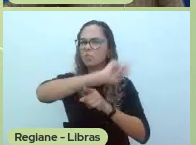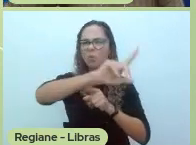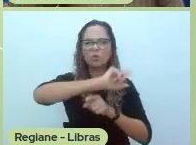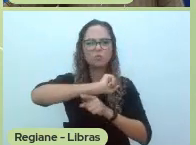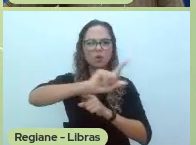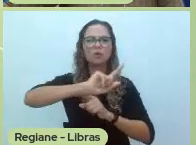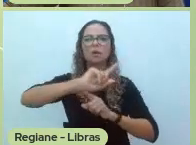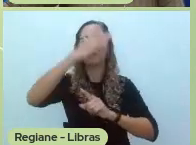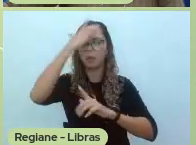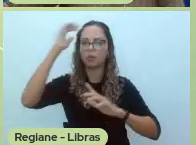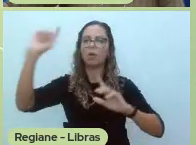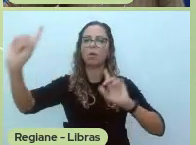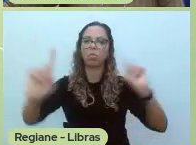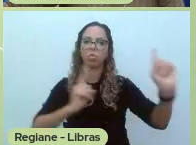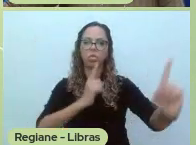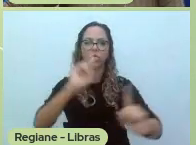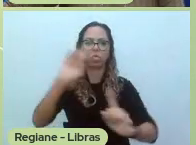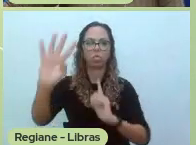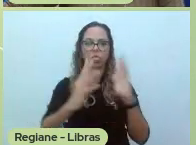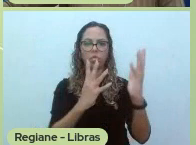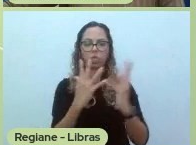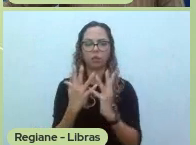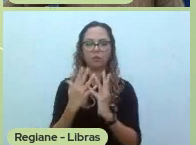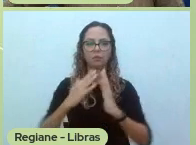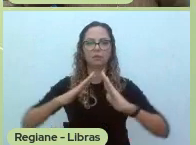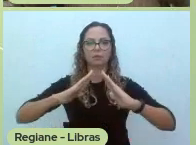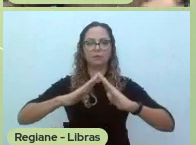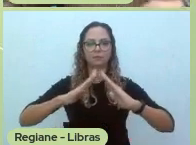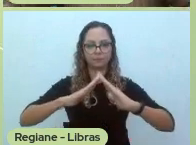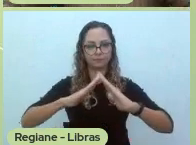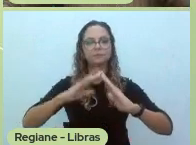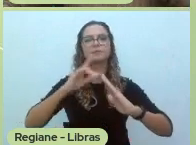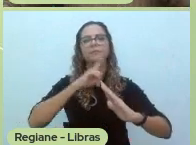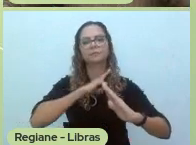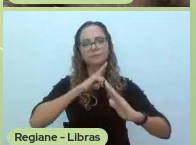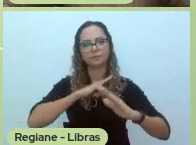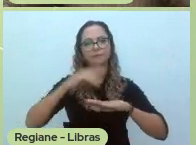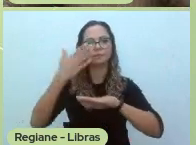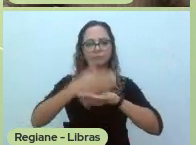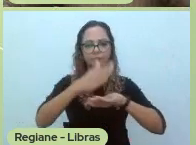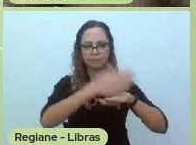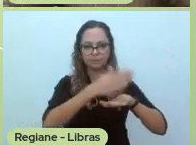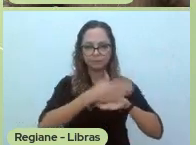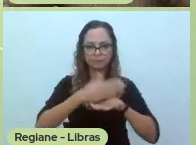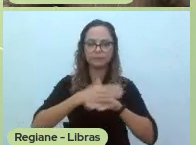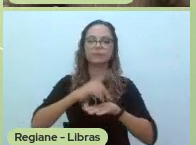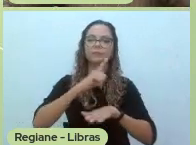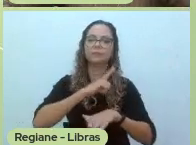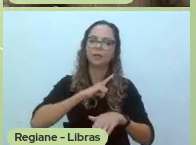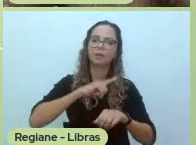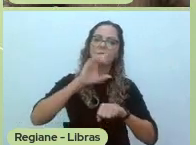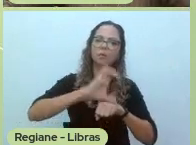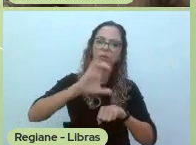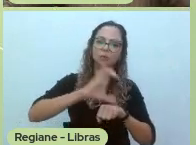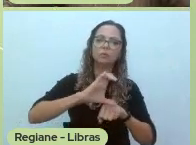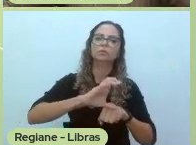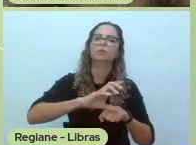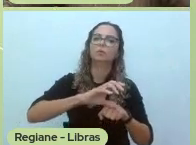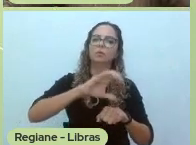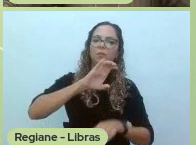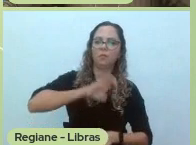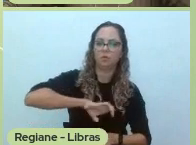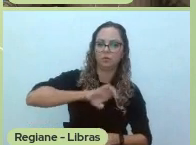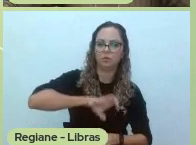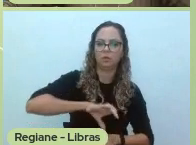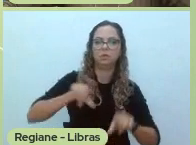de um projeto de treinamento com capacitação em português e matemática. Hoje,